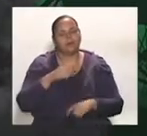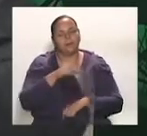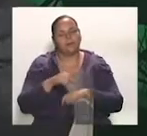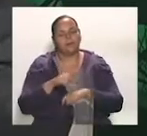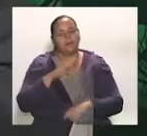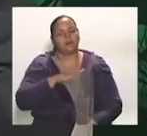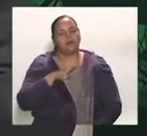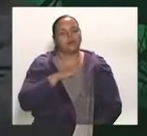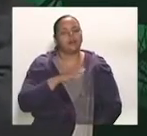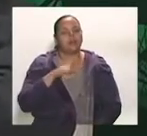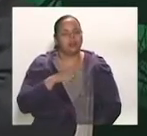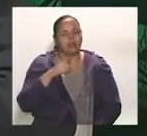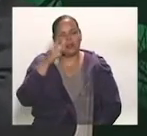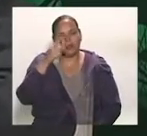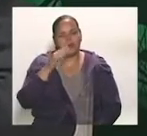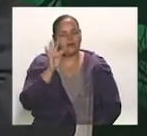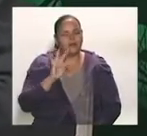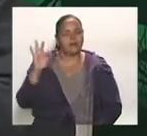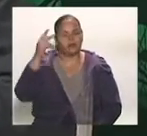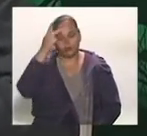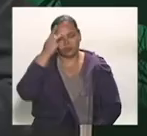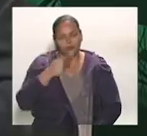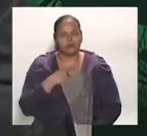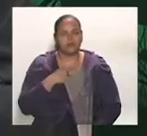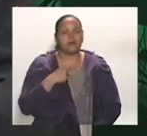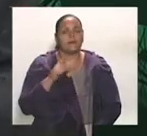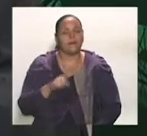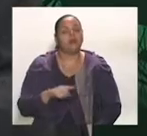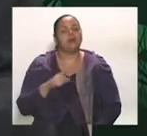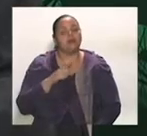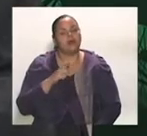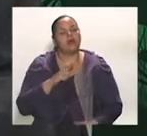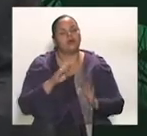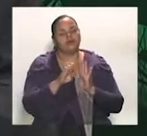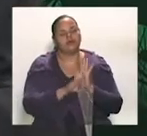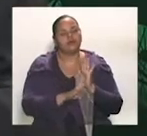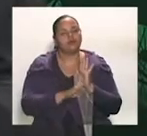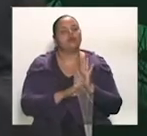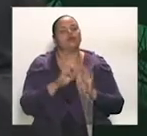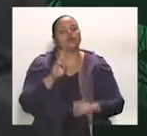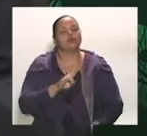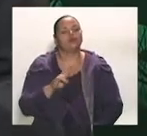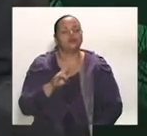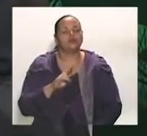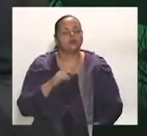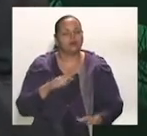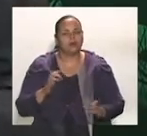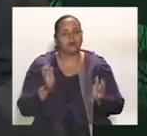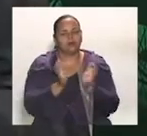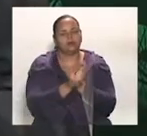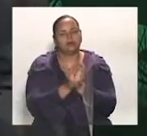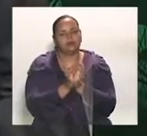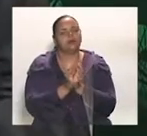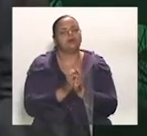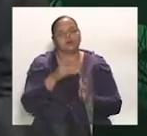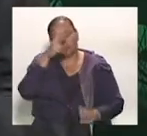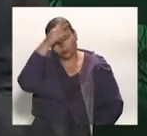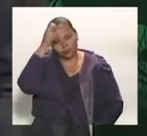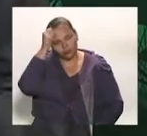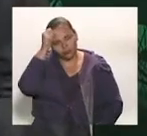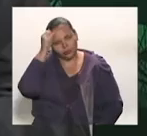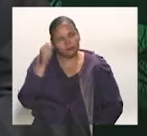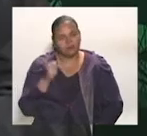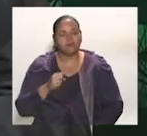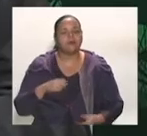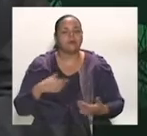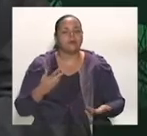por causa disso elas estão sujeitas ao regime do Estado. Né? Em Portugal as entidades gozam de autonomia, na França, mas lá existe um sistema que é o